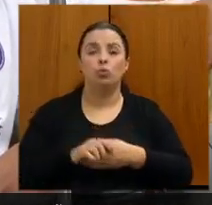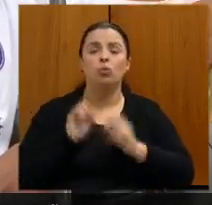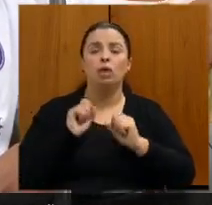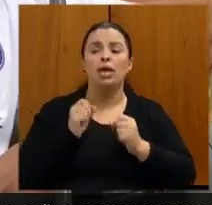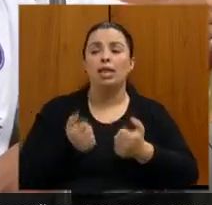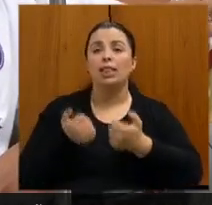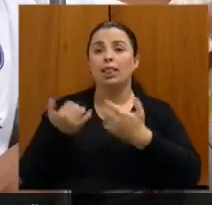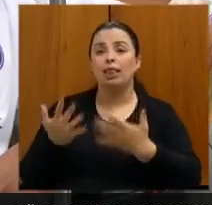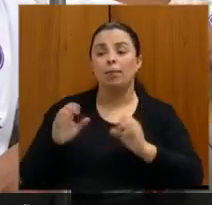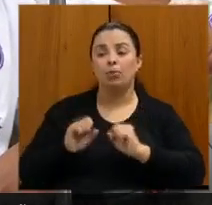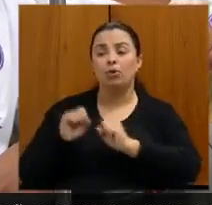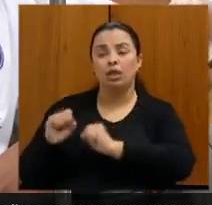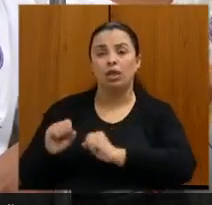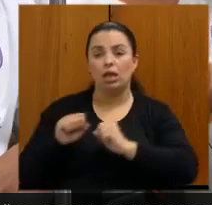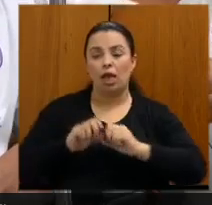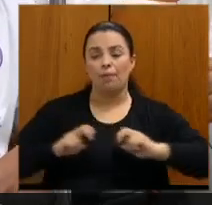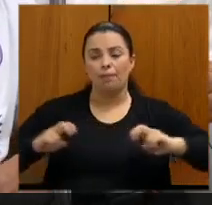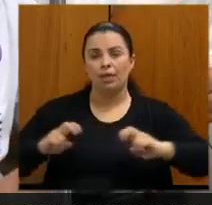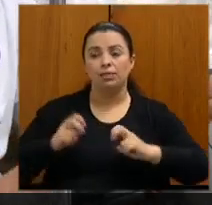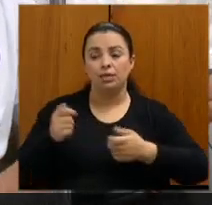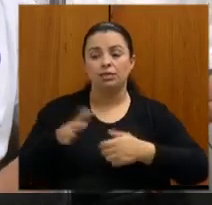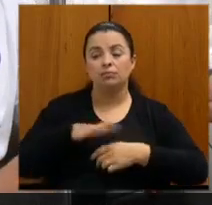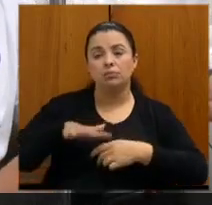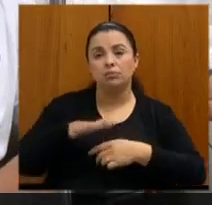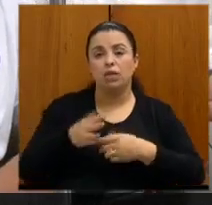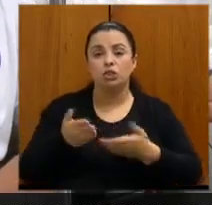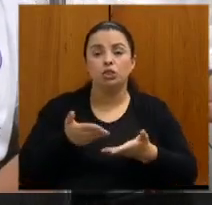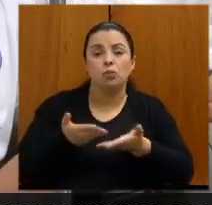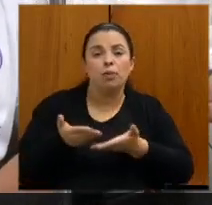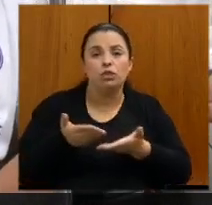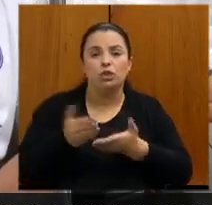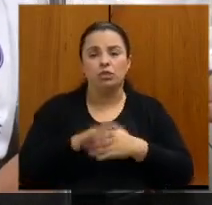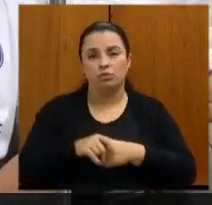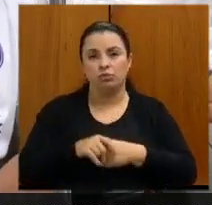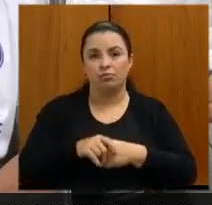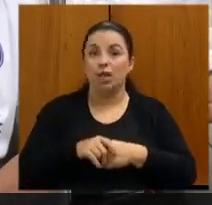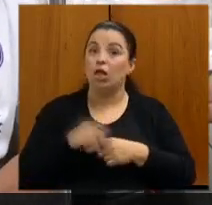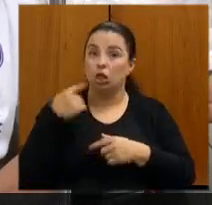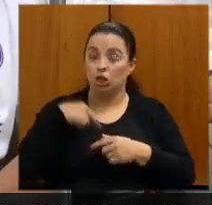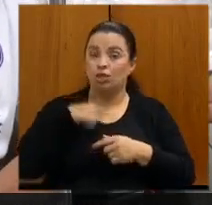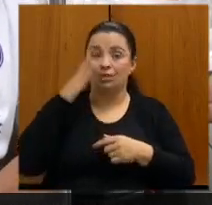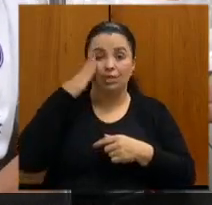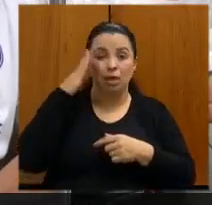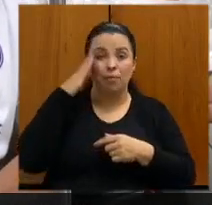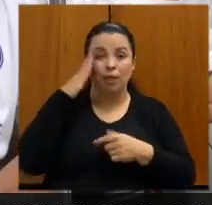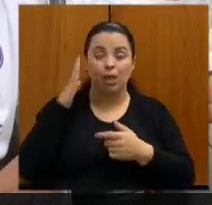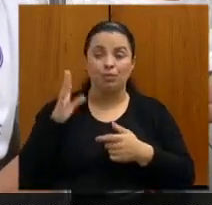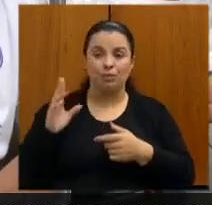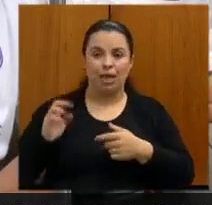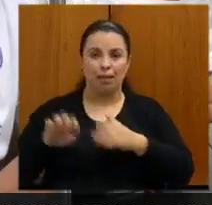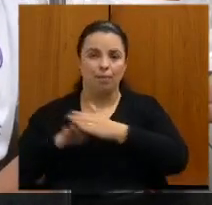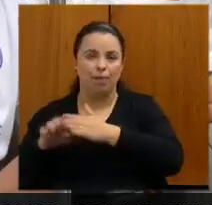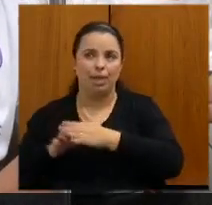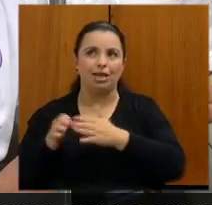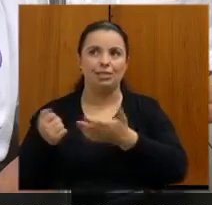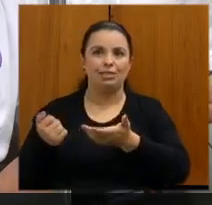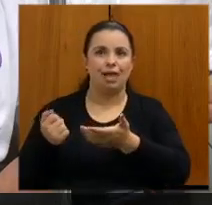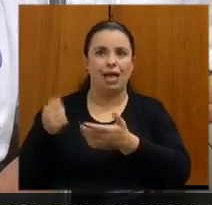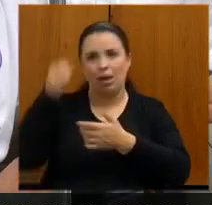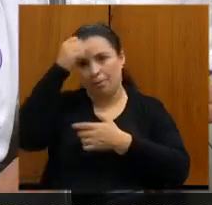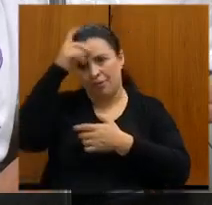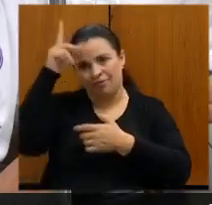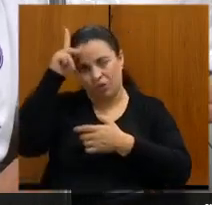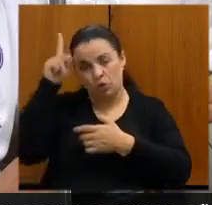mediação a gente sabe que para o interesse das prefeituras dos grandes empresários não é a defesa dos direitos humanos